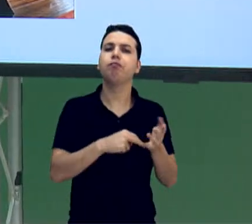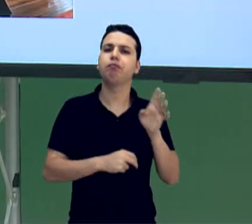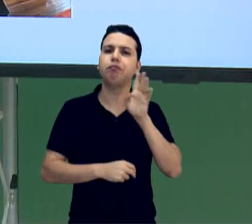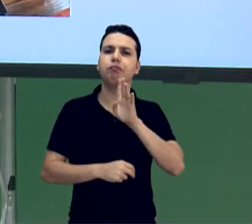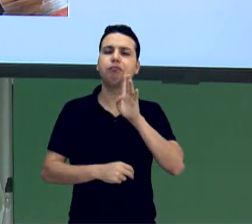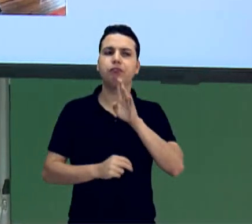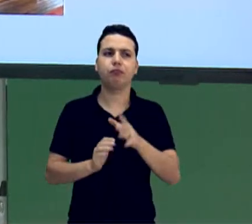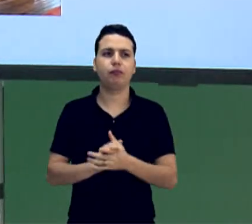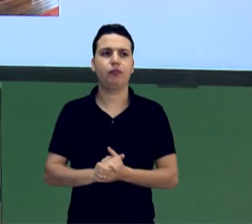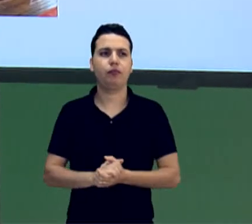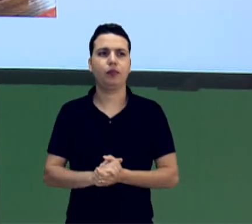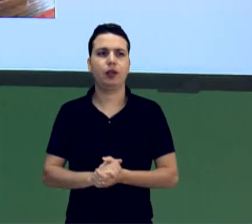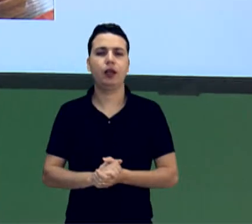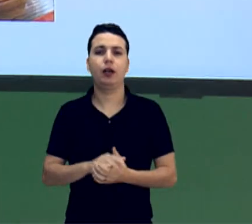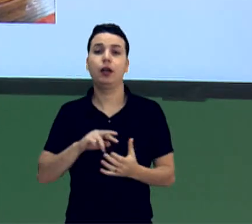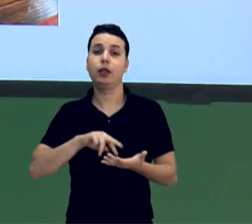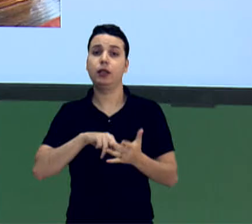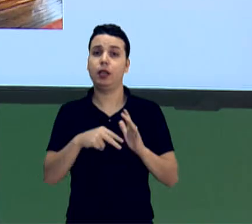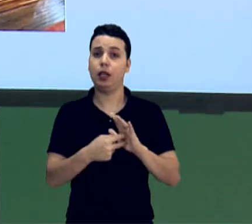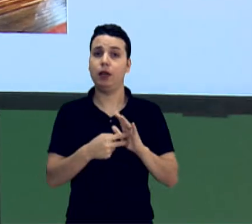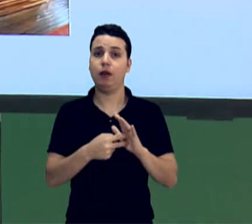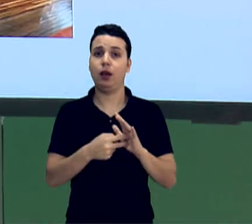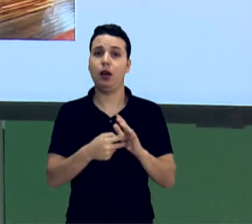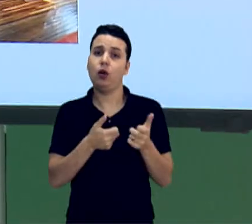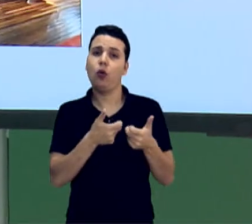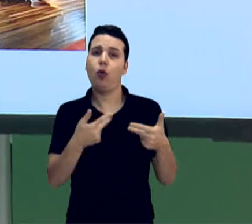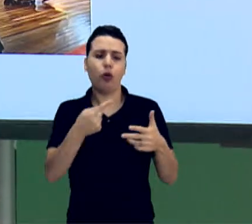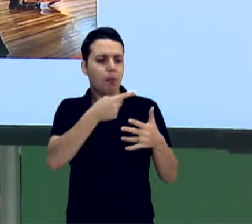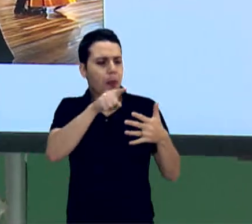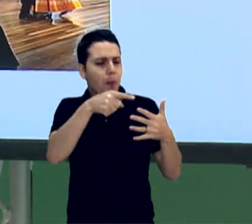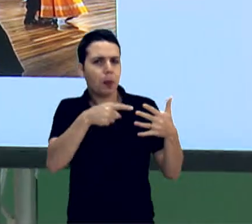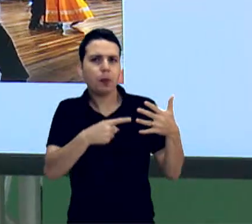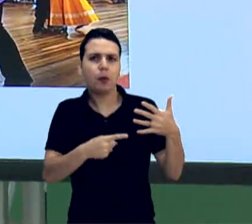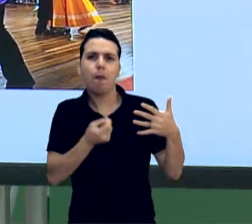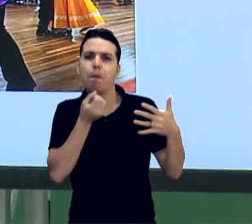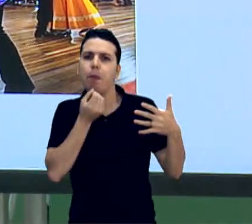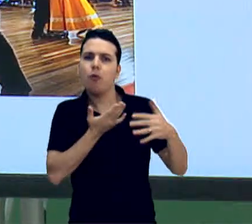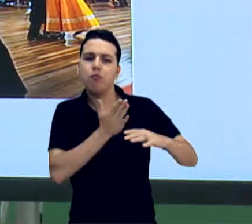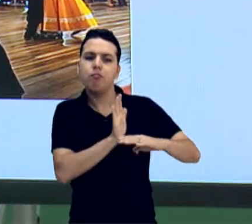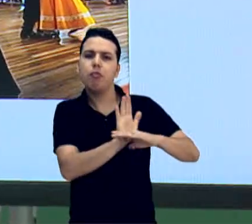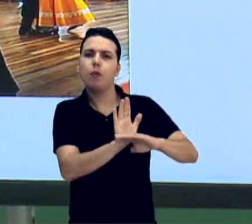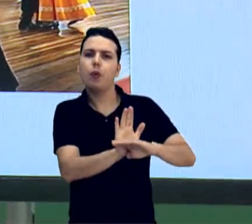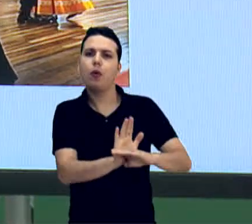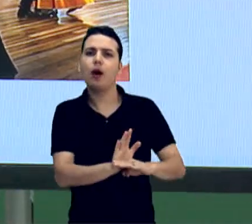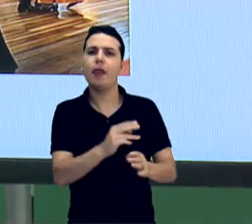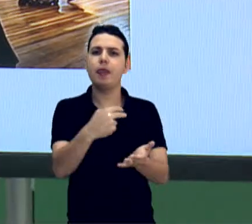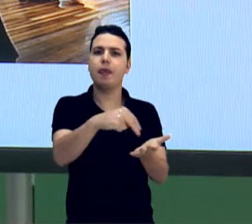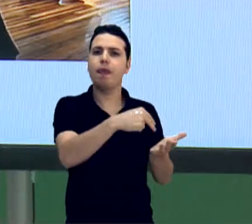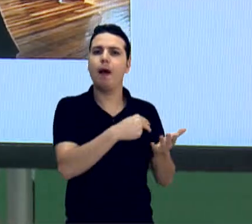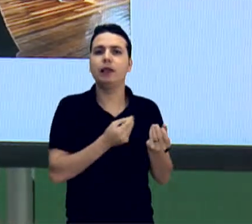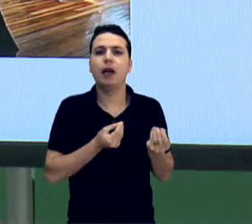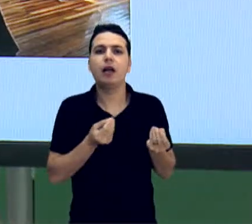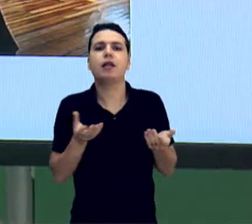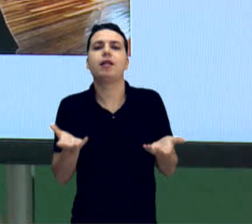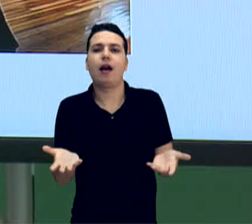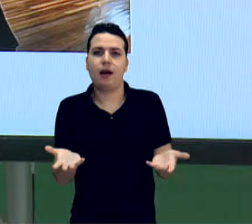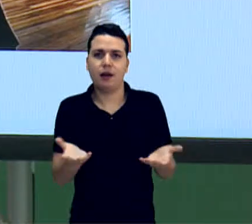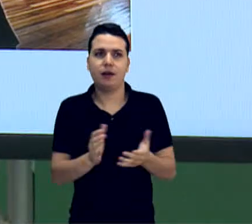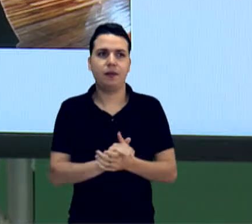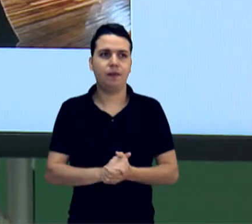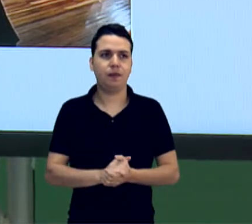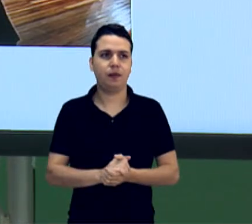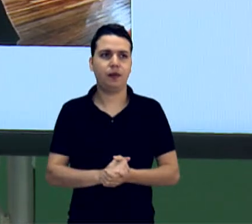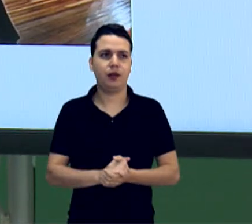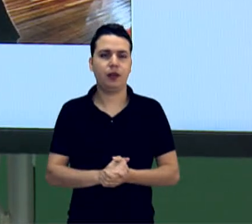bacana, são as contribuições que a dança de salão, no caso da vaneira, vaneirinha e vaneirão, né? É